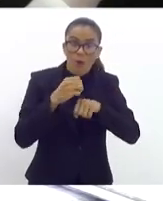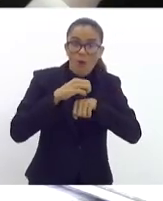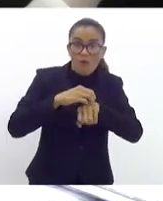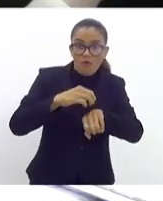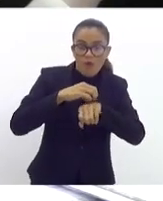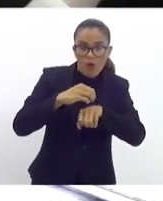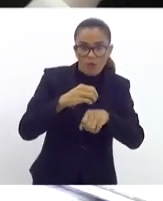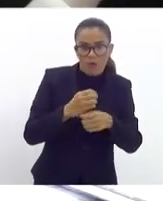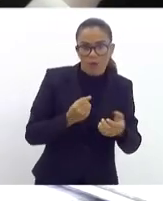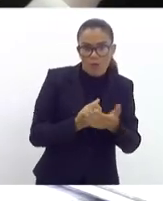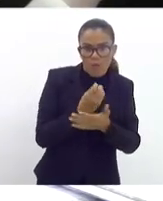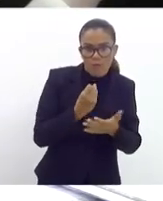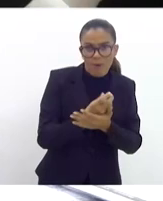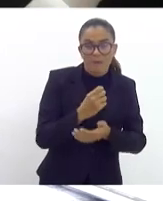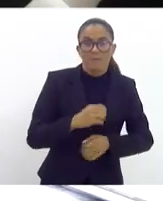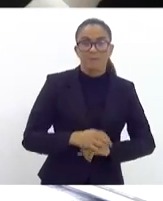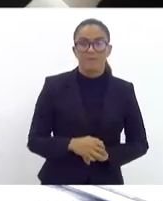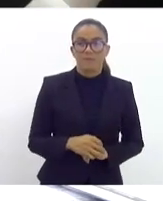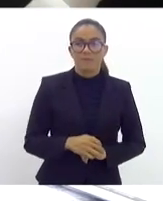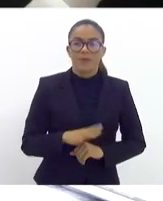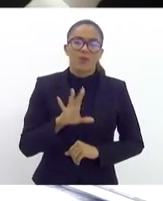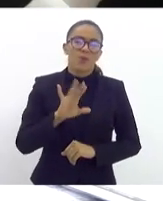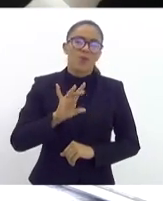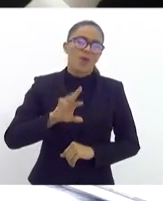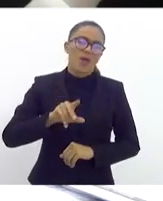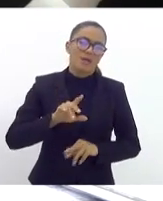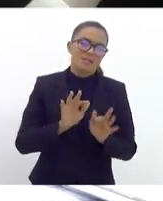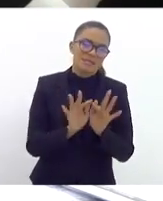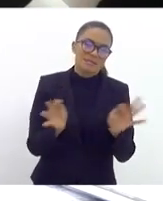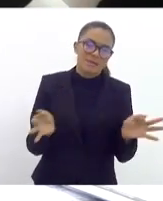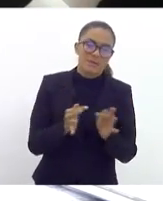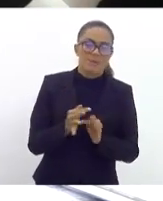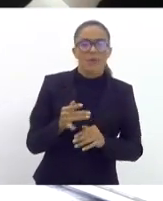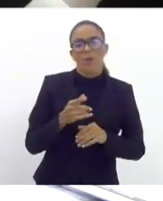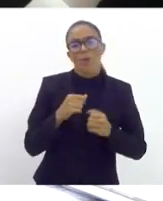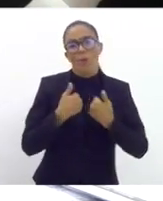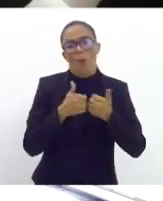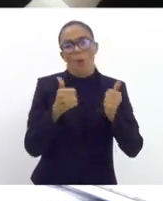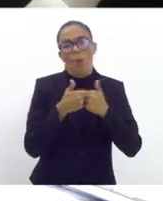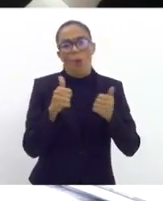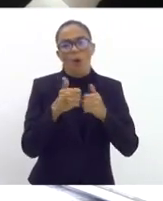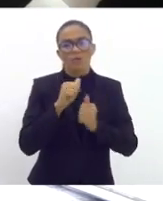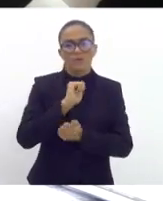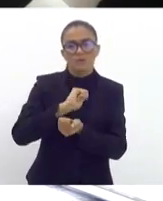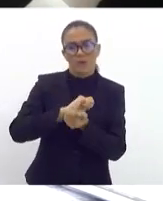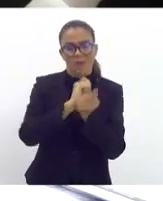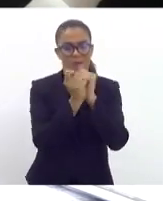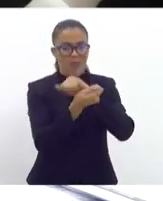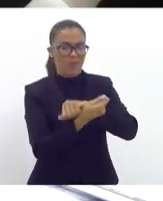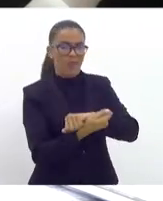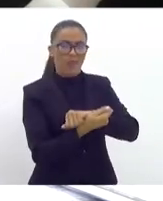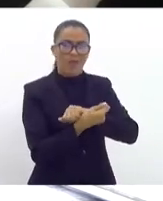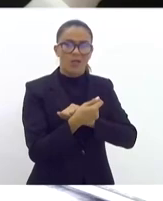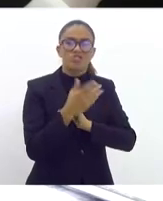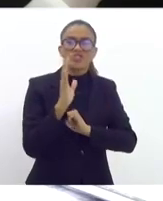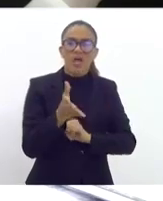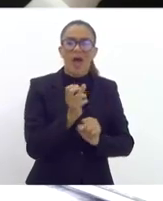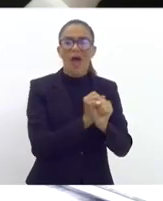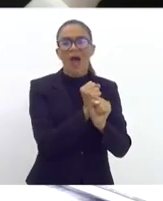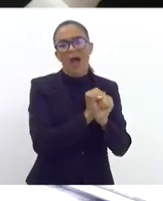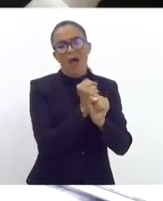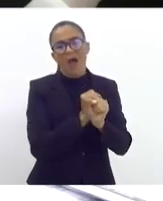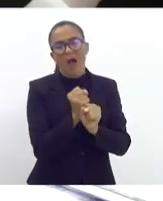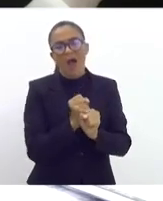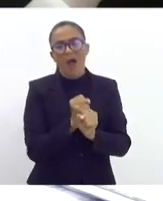porque não é não é coisa simples você pegar um ônibus e climatizá-lo com x anos de uso